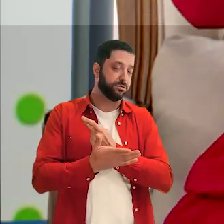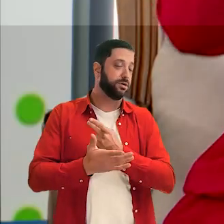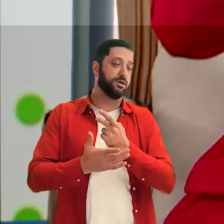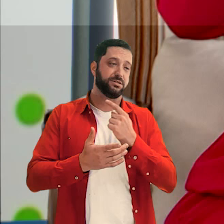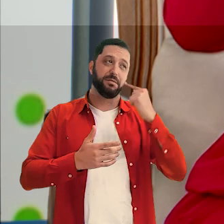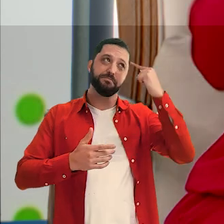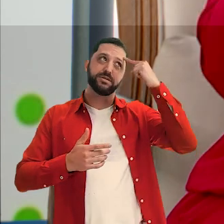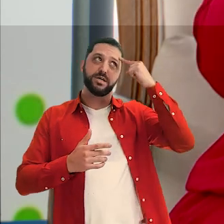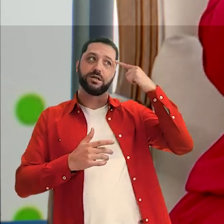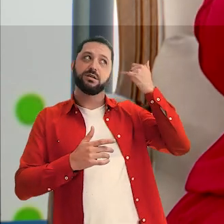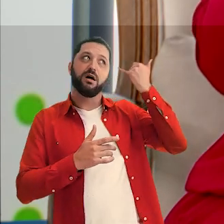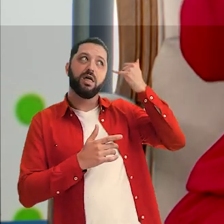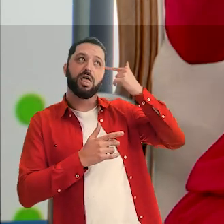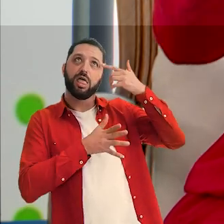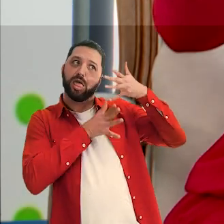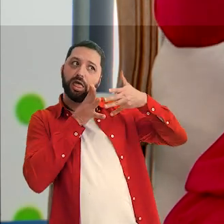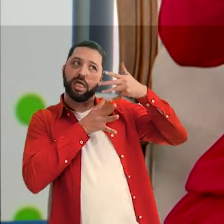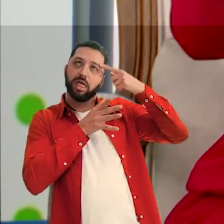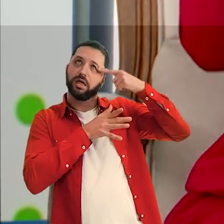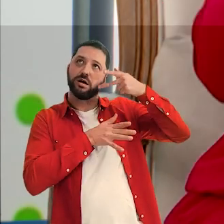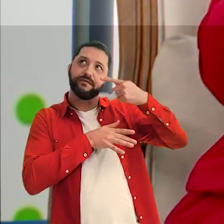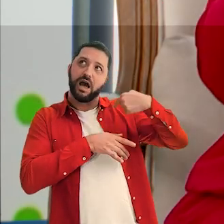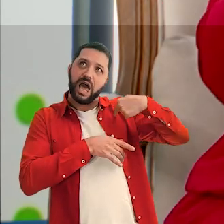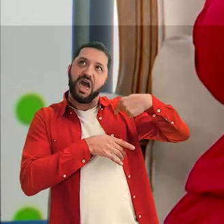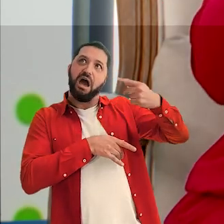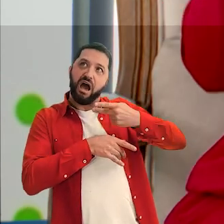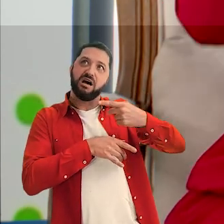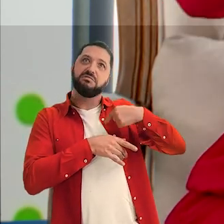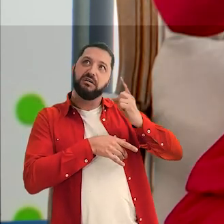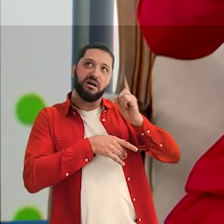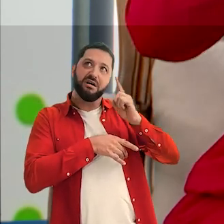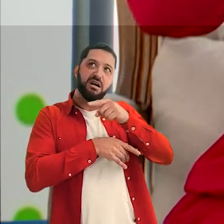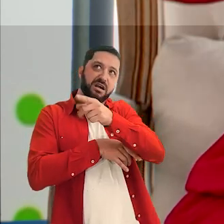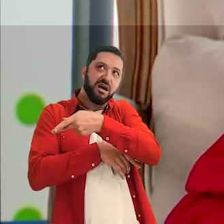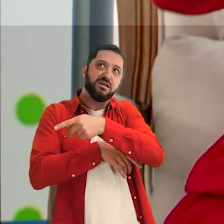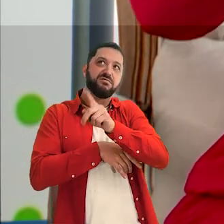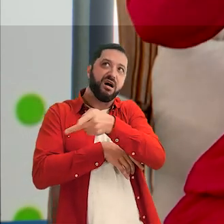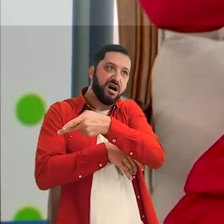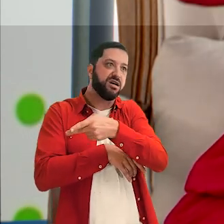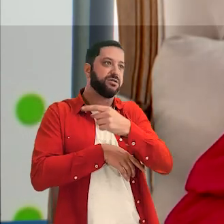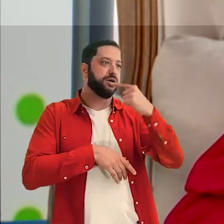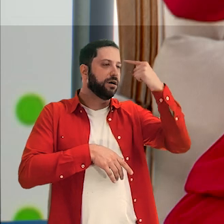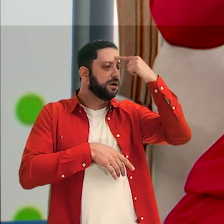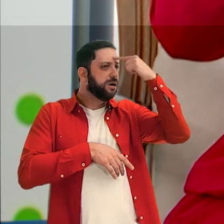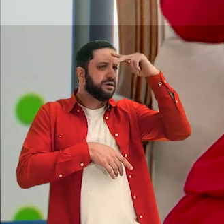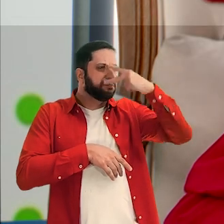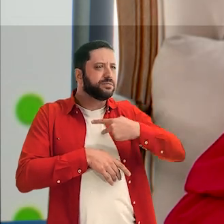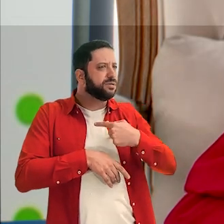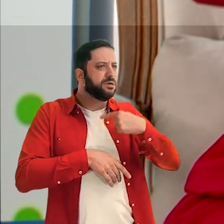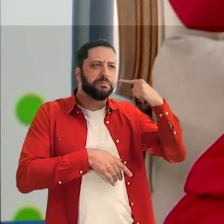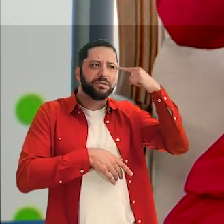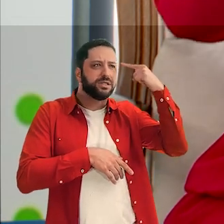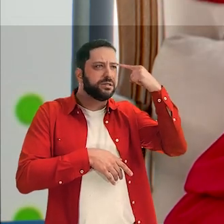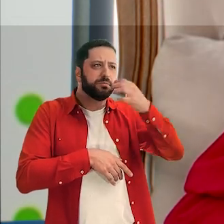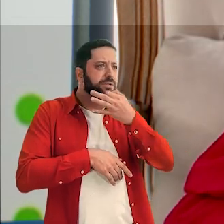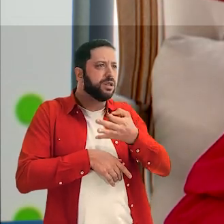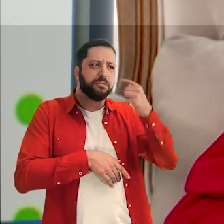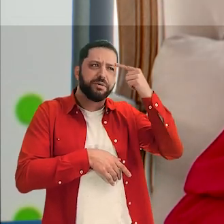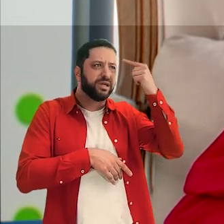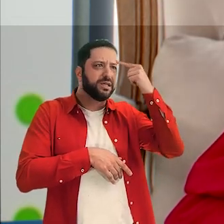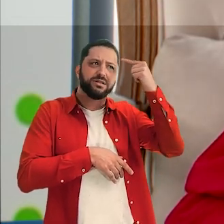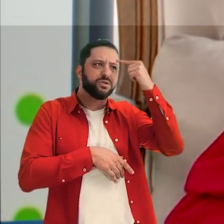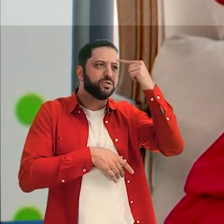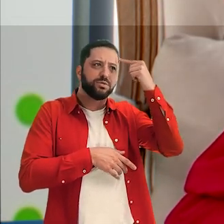contar histórias para elas, no qual essas histórias são alimentadas dia após dia por elas, e aí ela